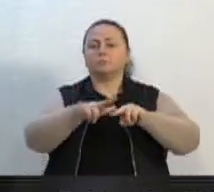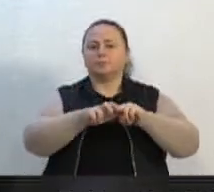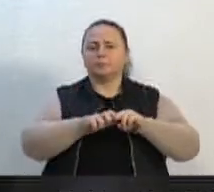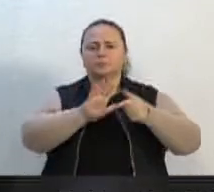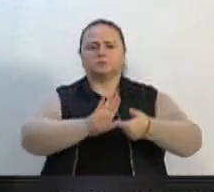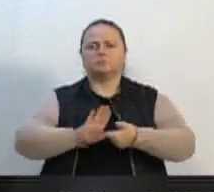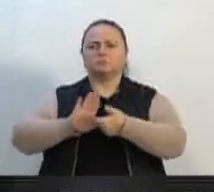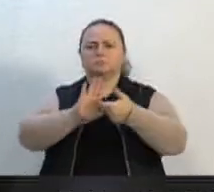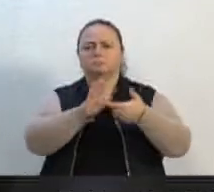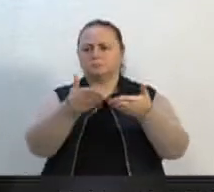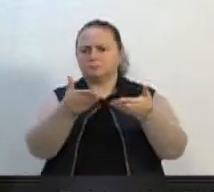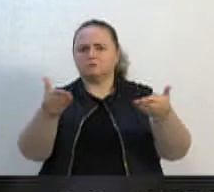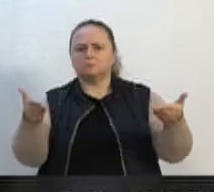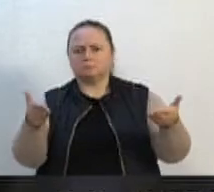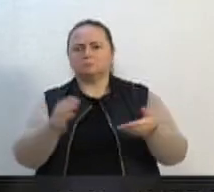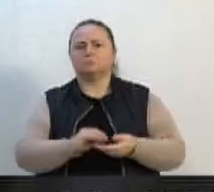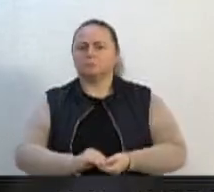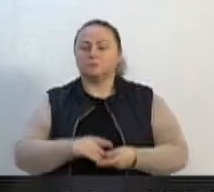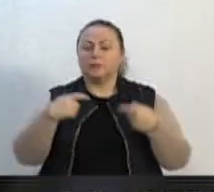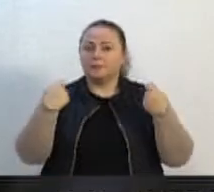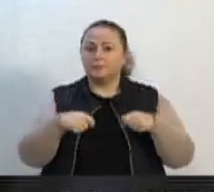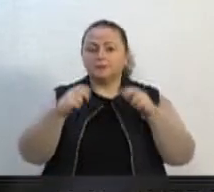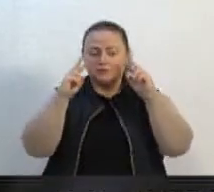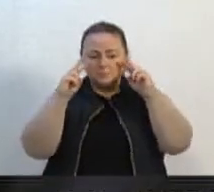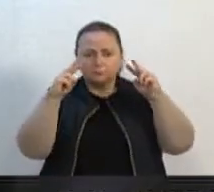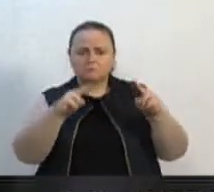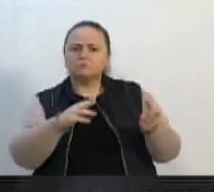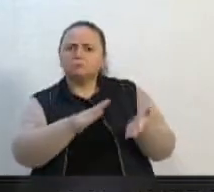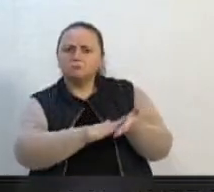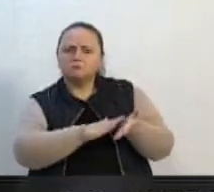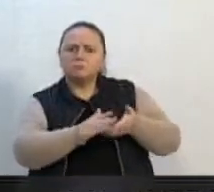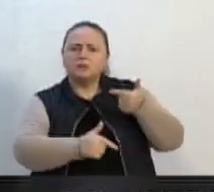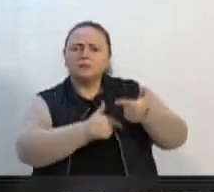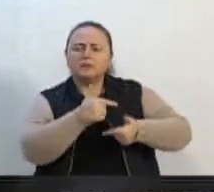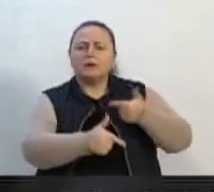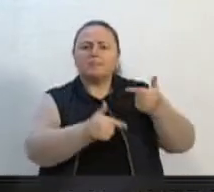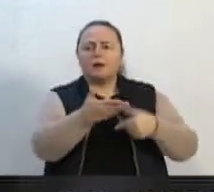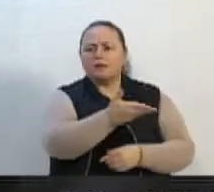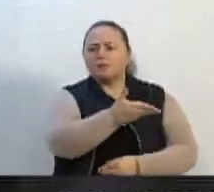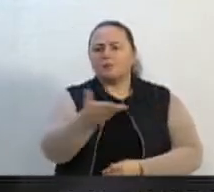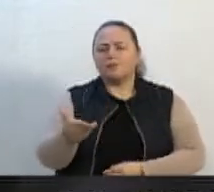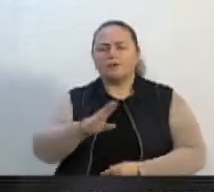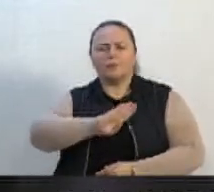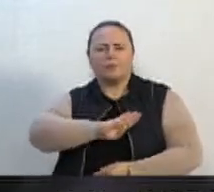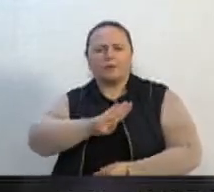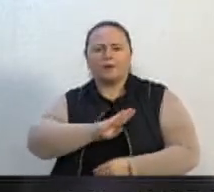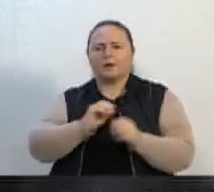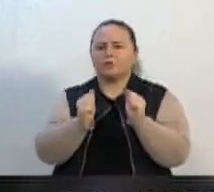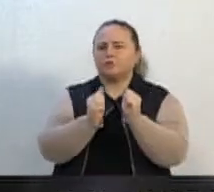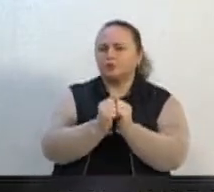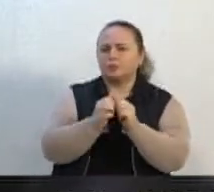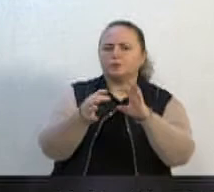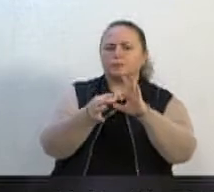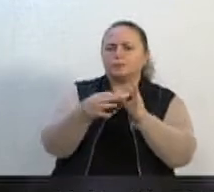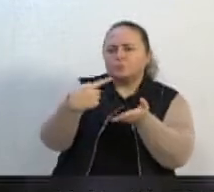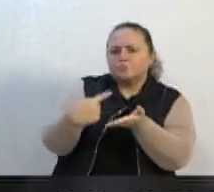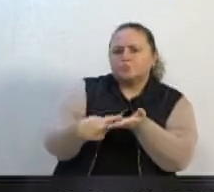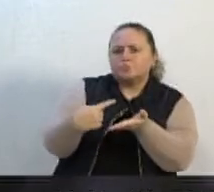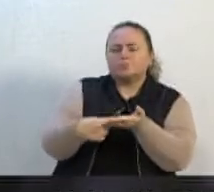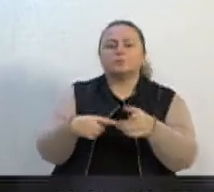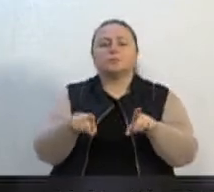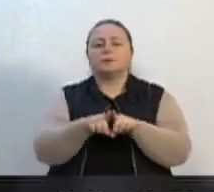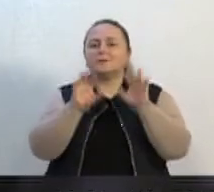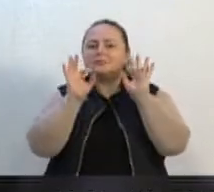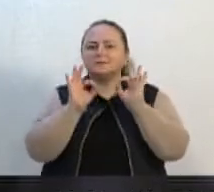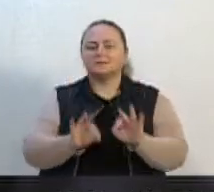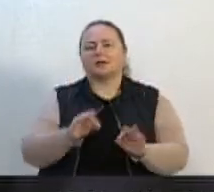Ito. Eu acho que a gente tem que, reconhecer os trabalhos que são feitos pelos outros colegas, os trabalhos que são feitos quando acertados também pelo executivo. Eu acho que a gente